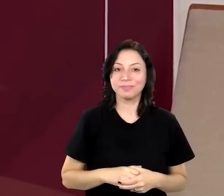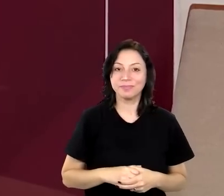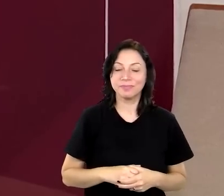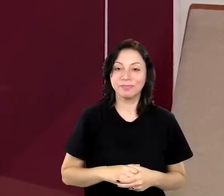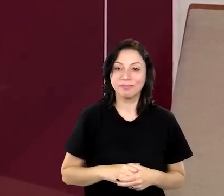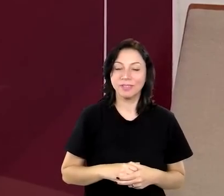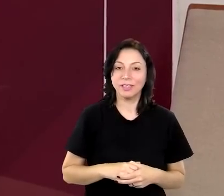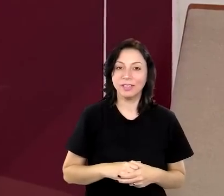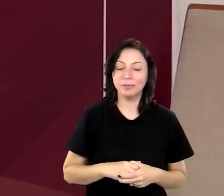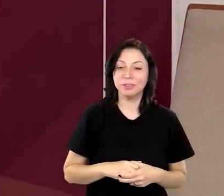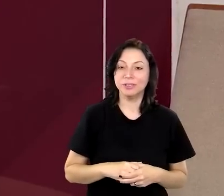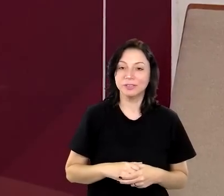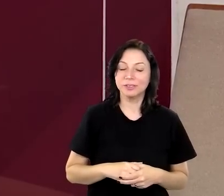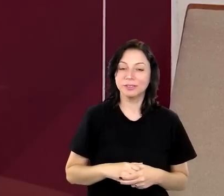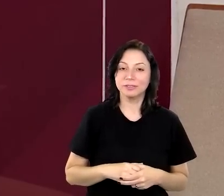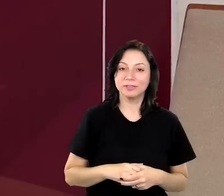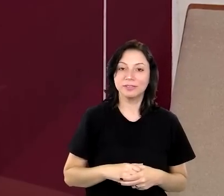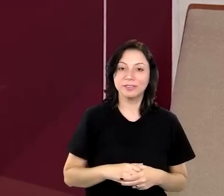sicômoro.